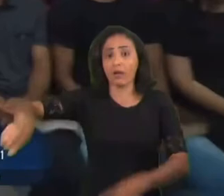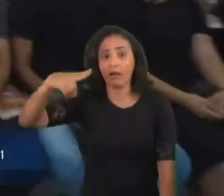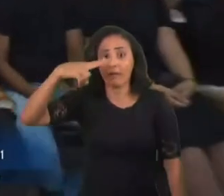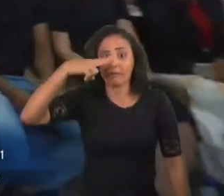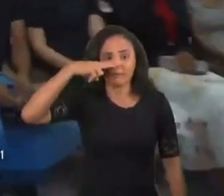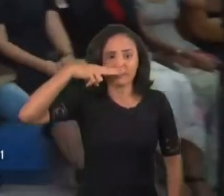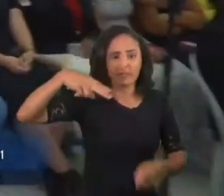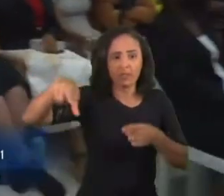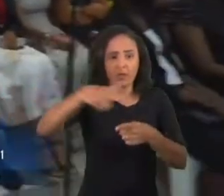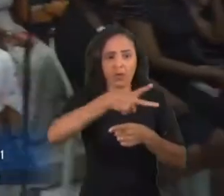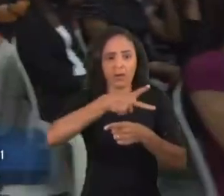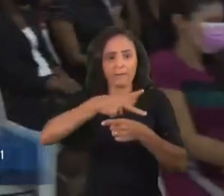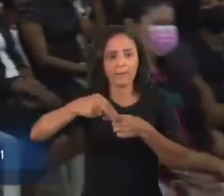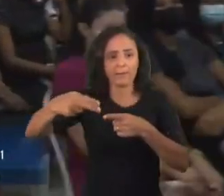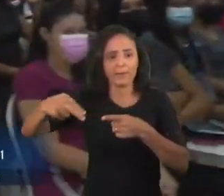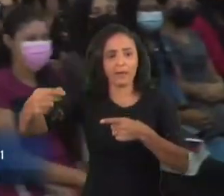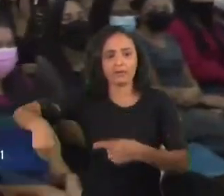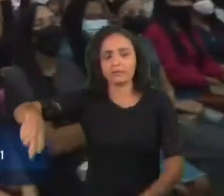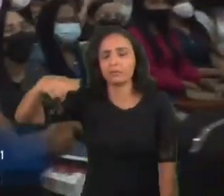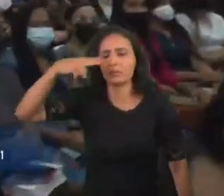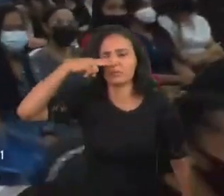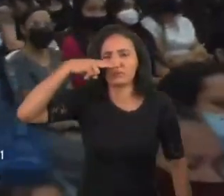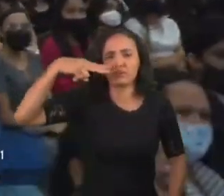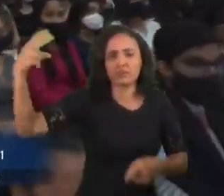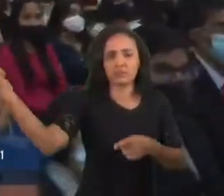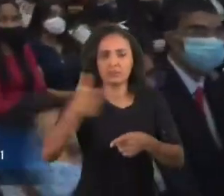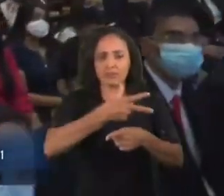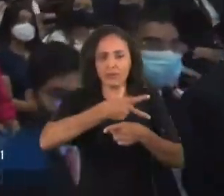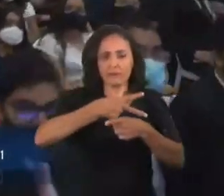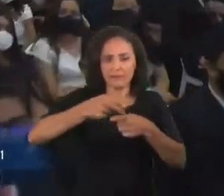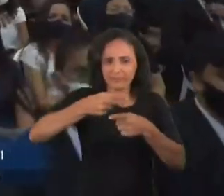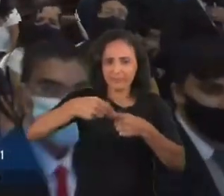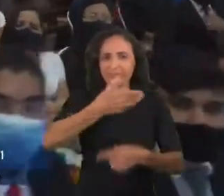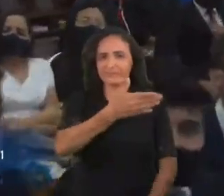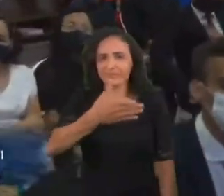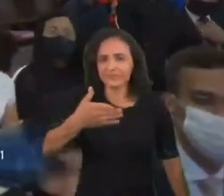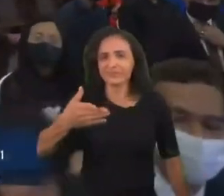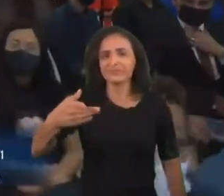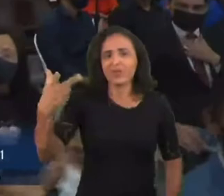vencendo, vencendo, vencendo, vencendo, vencendo.